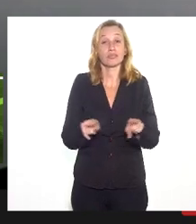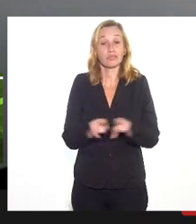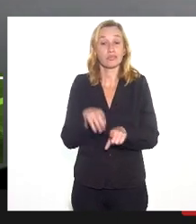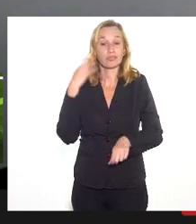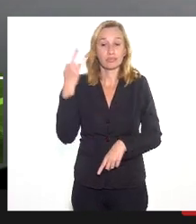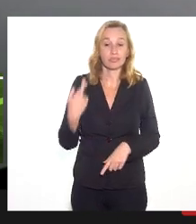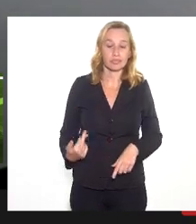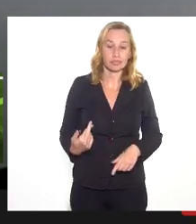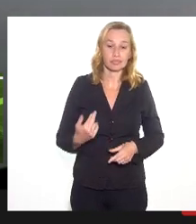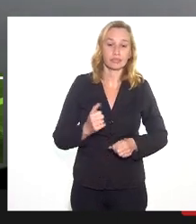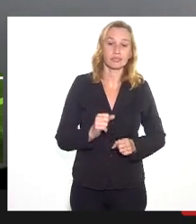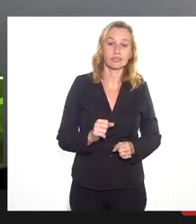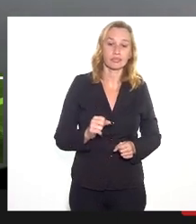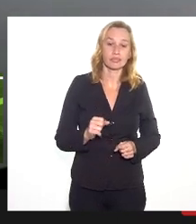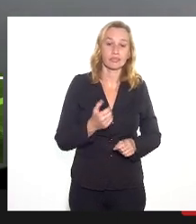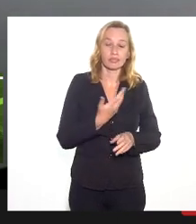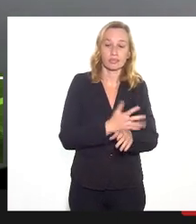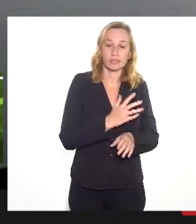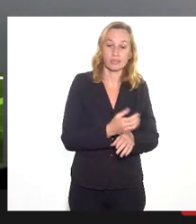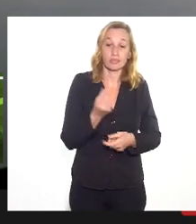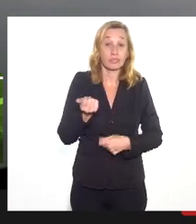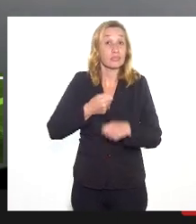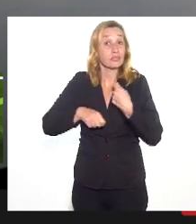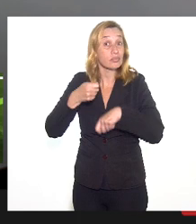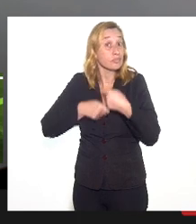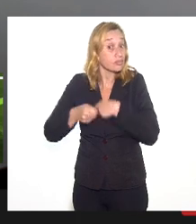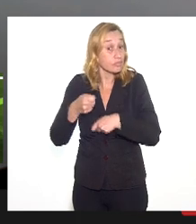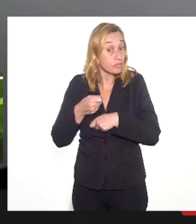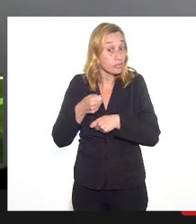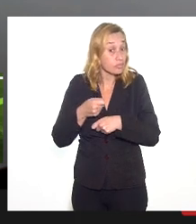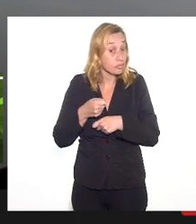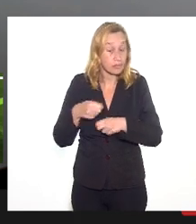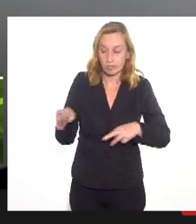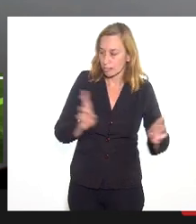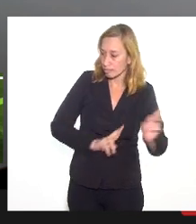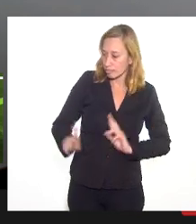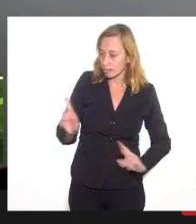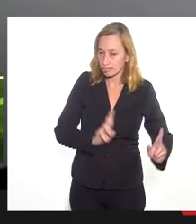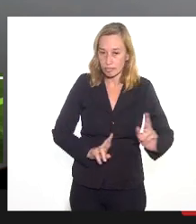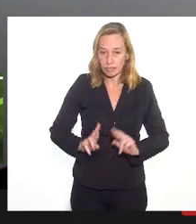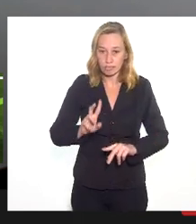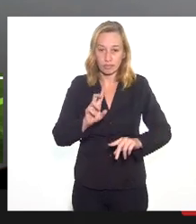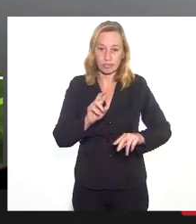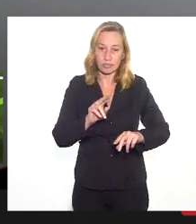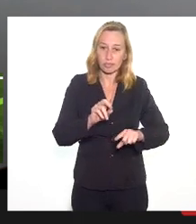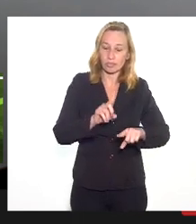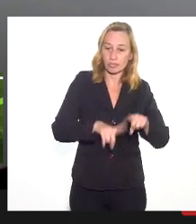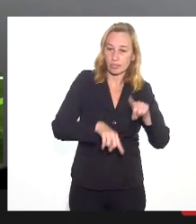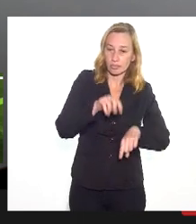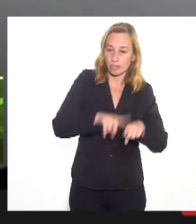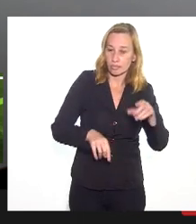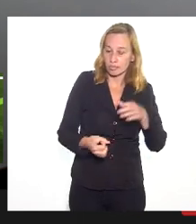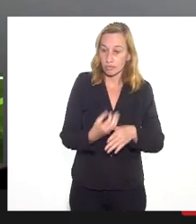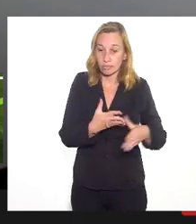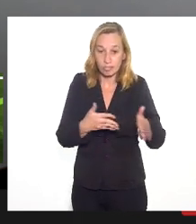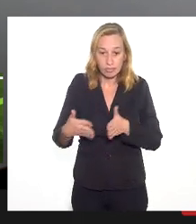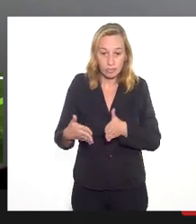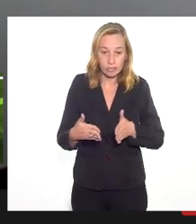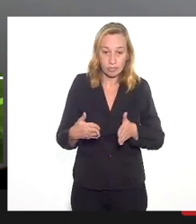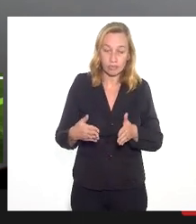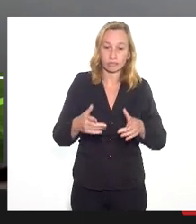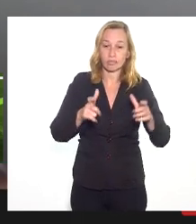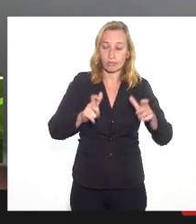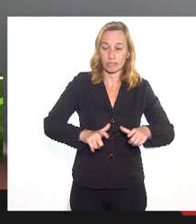Renata, as práticas econômicas, as relações, digamos, materiais de produção que se estabelecem nesses